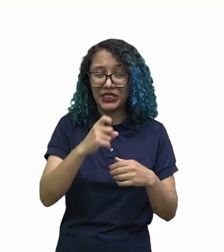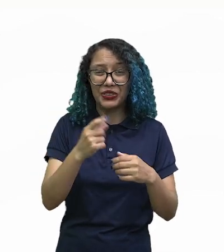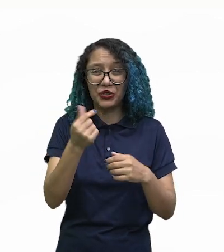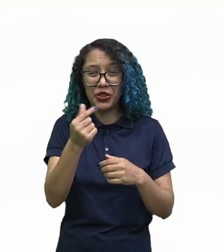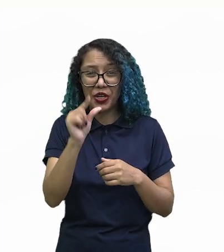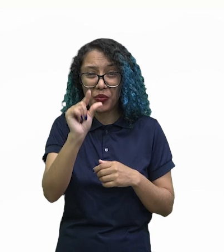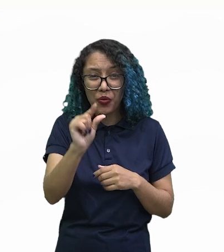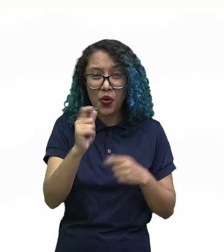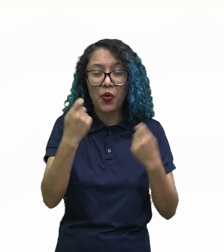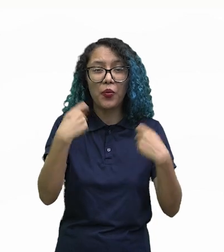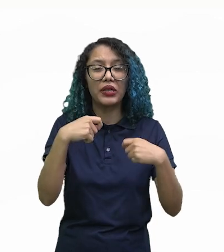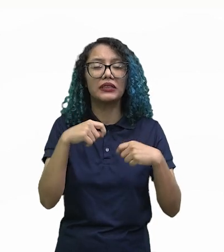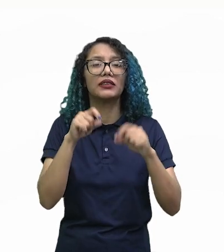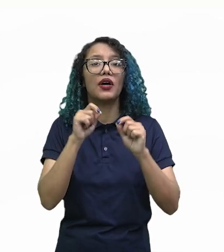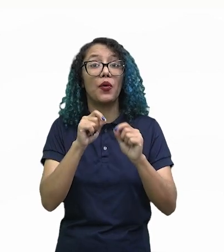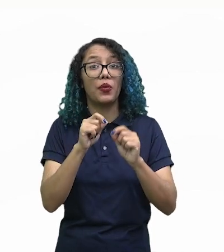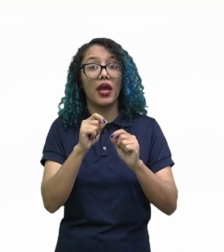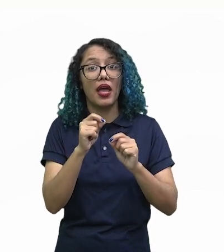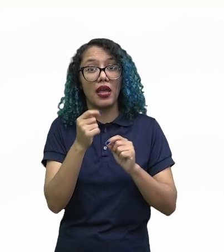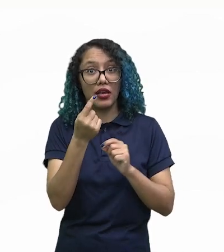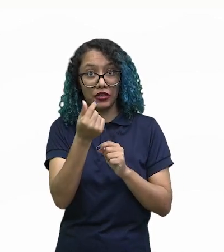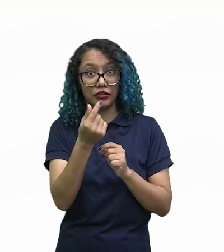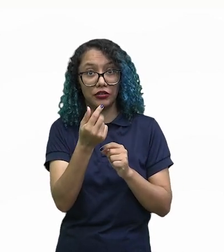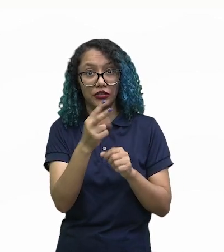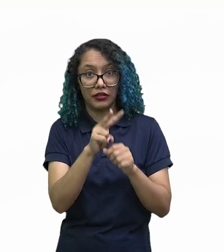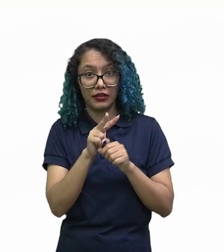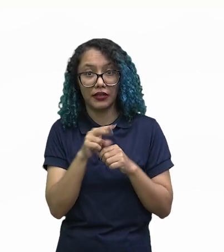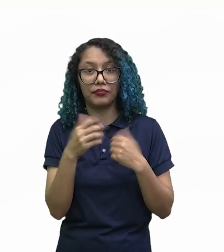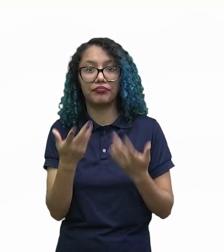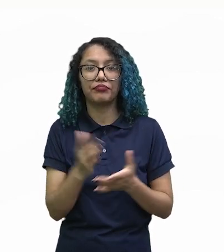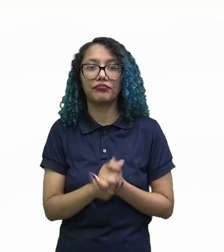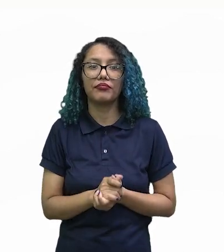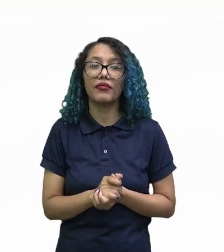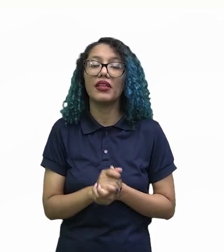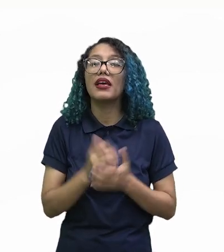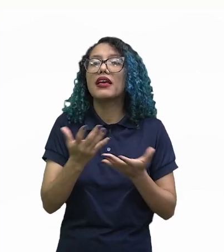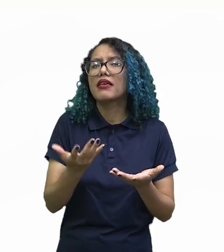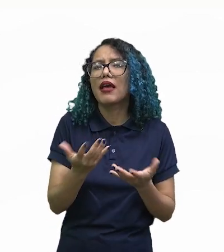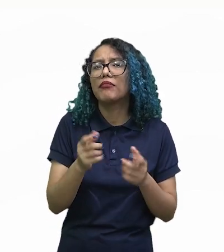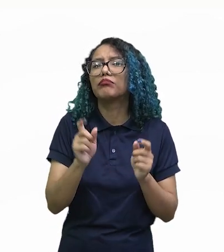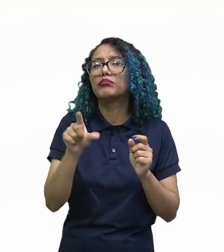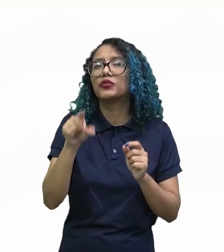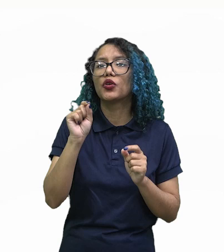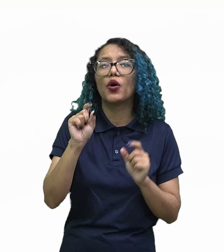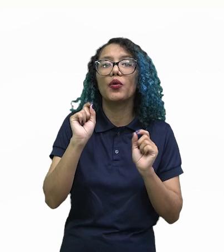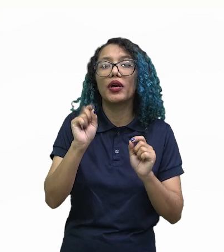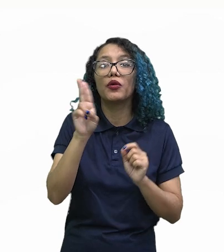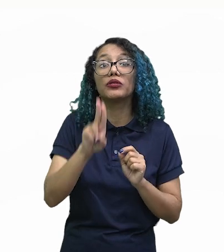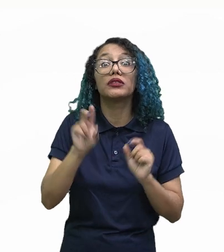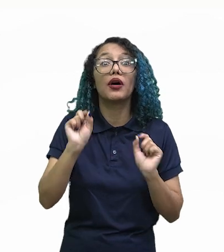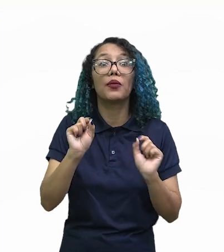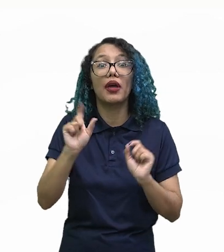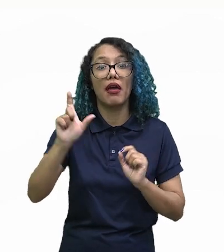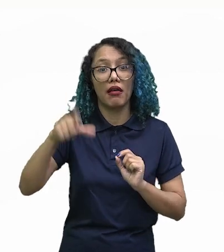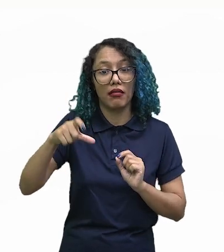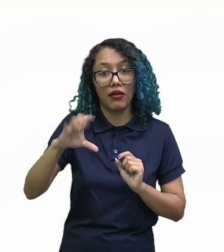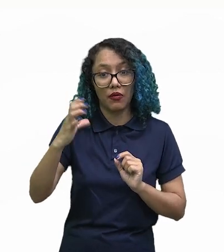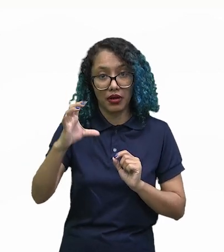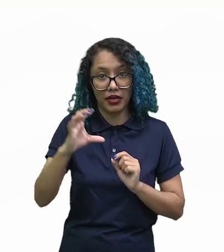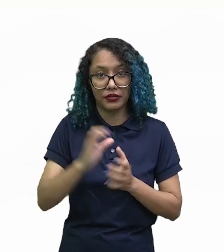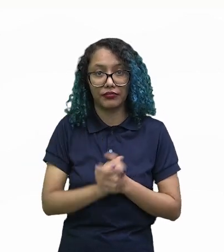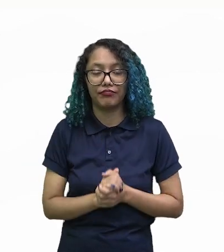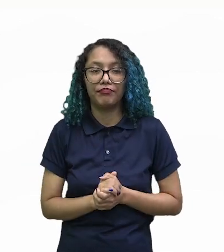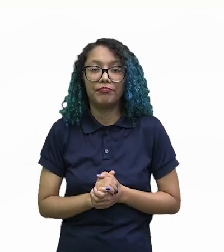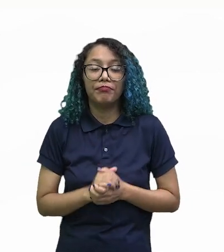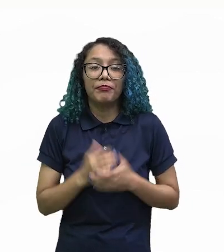precisa de um valor. Quem você tem ali? O grande amigo do peito, o cartão de crédito. E no teu cartão de crédito tem empréstimo liberado,